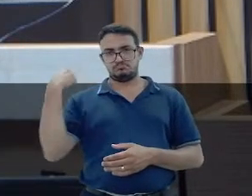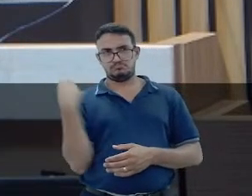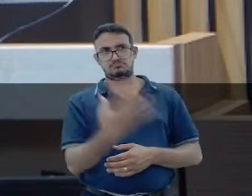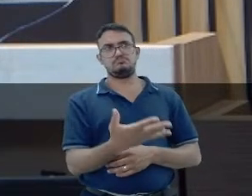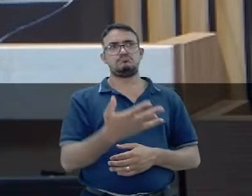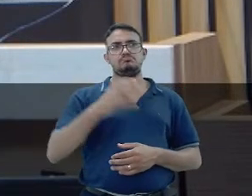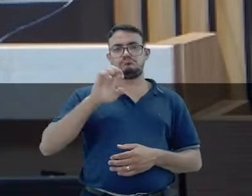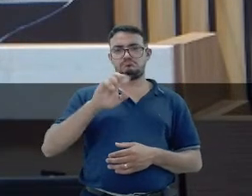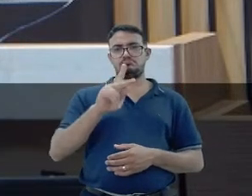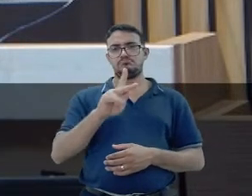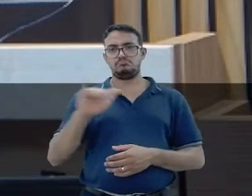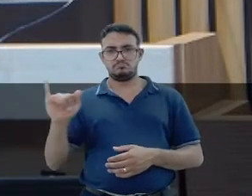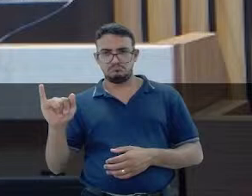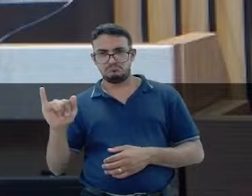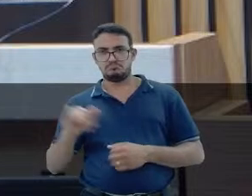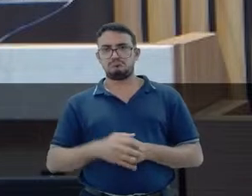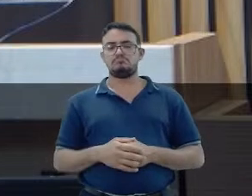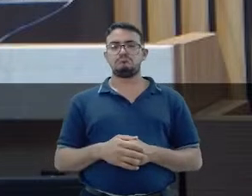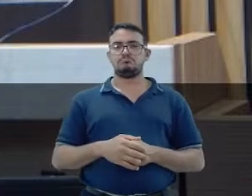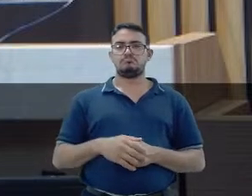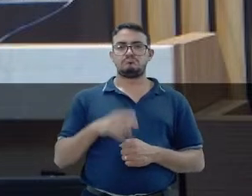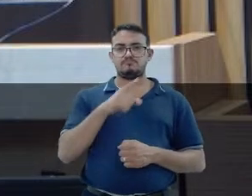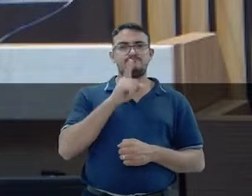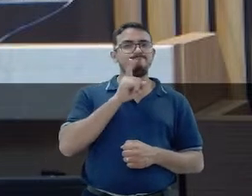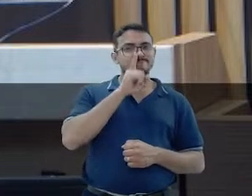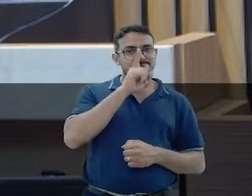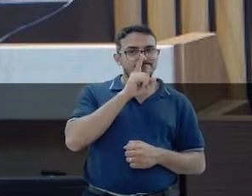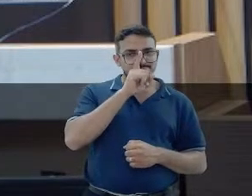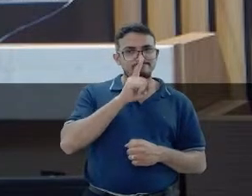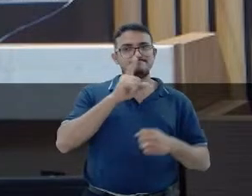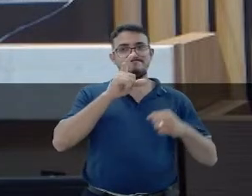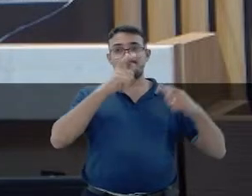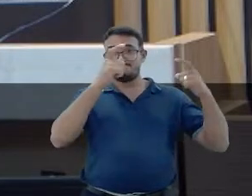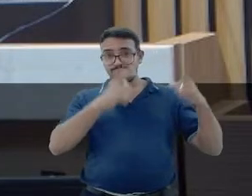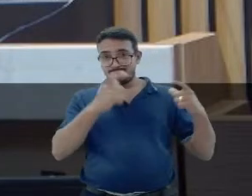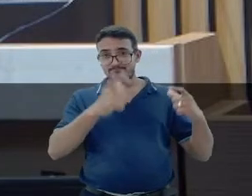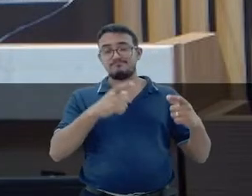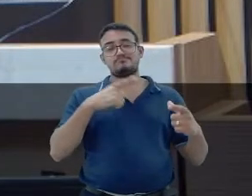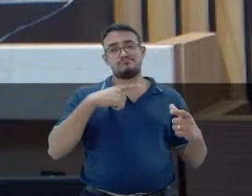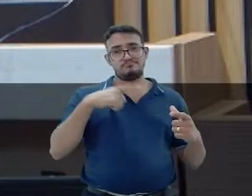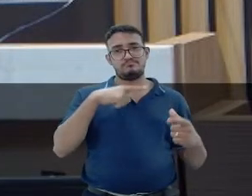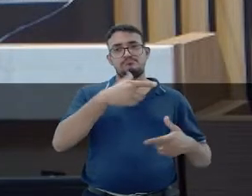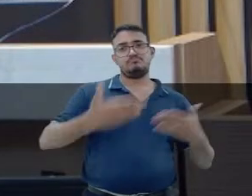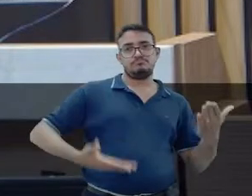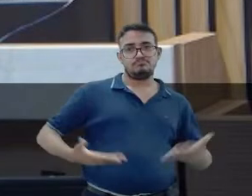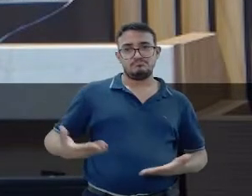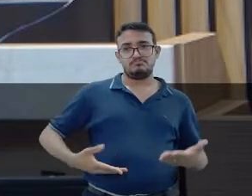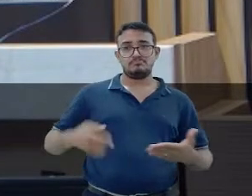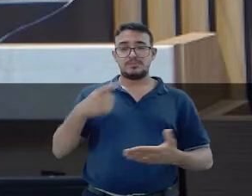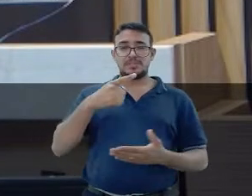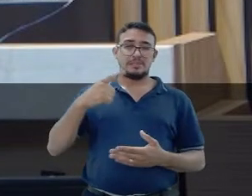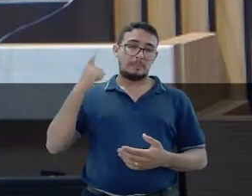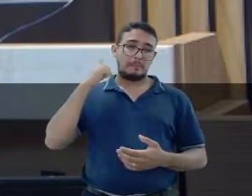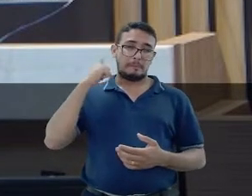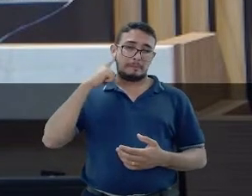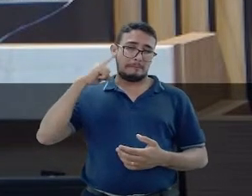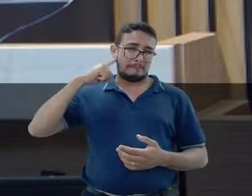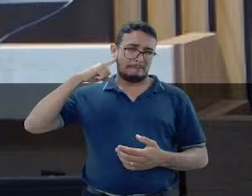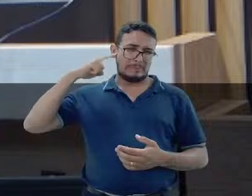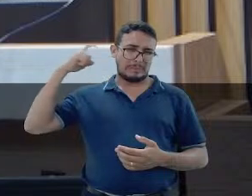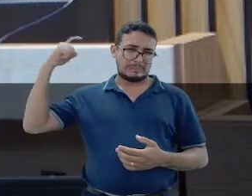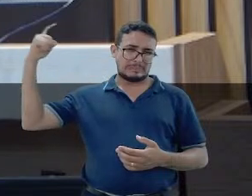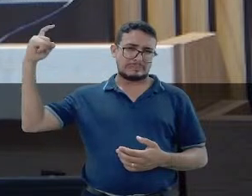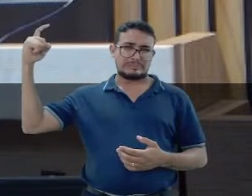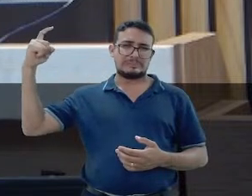insalubre ao qual estava exposto o trabalhador, que, no caso, é ruído, e esses ruídos estavam